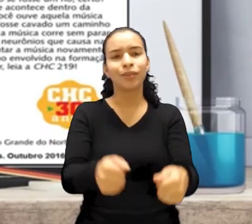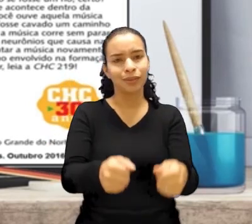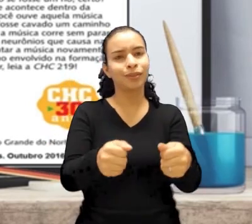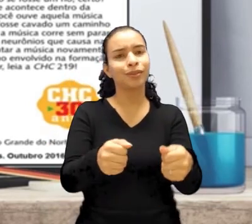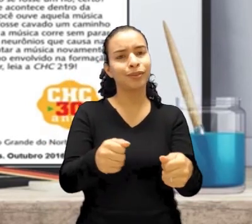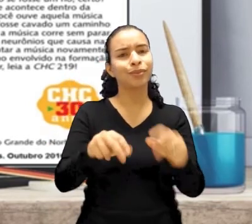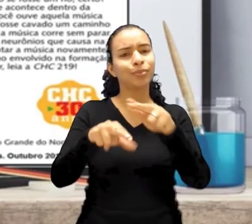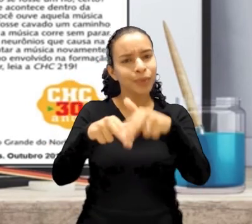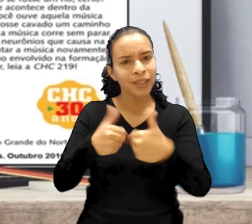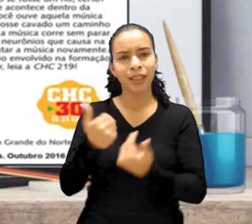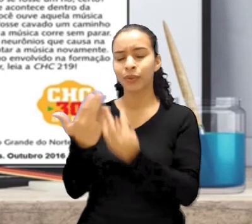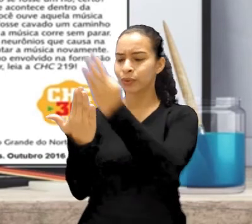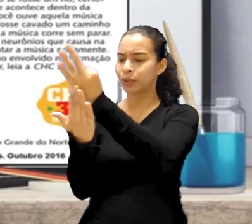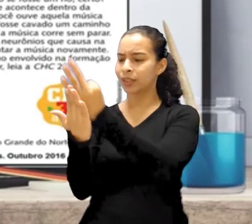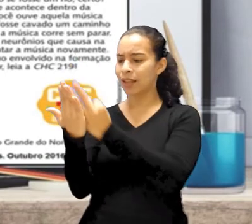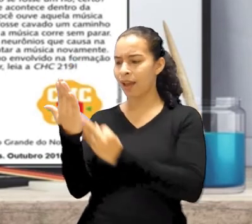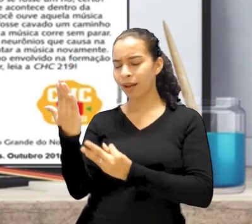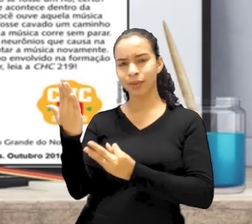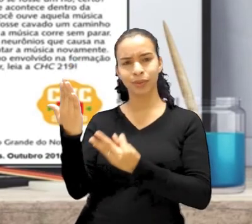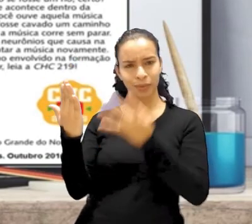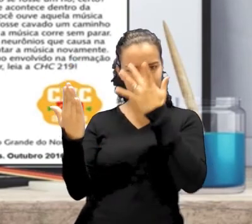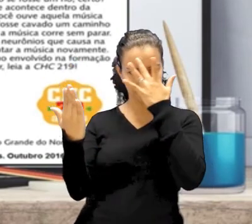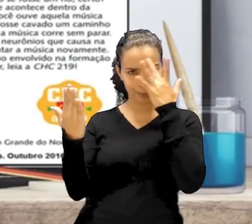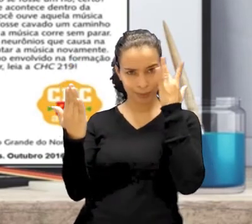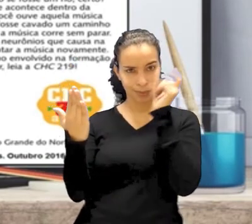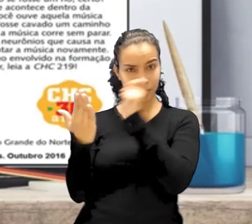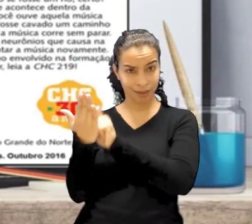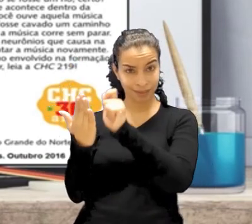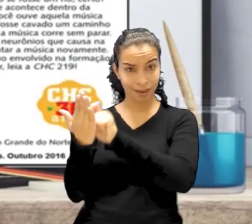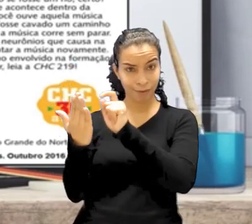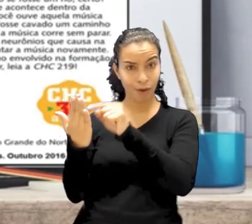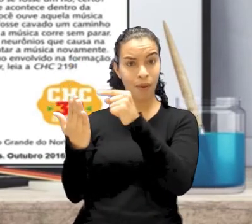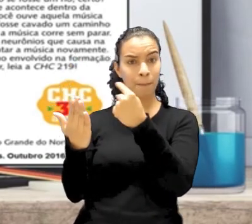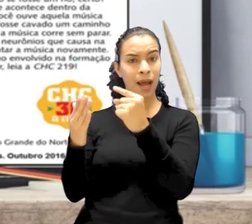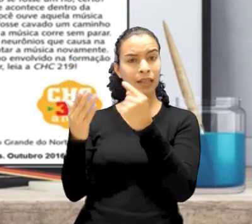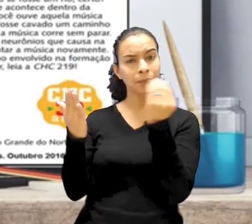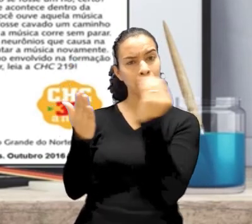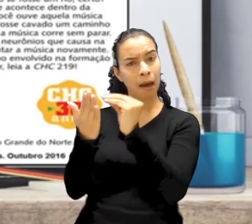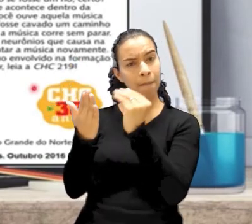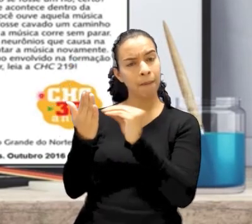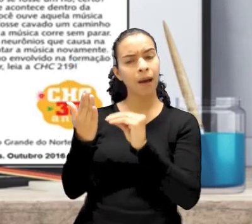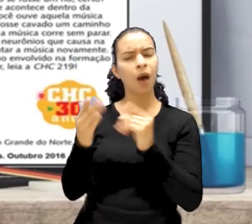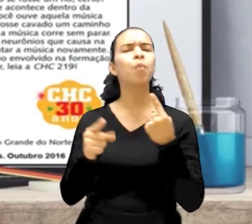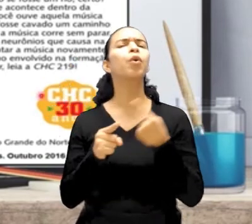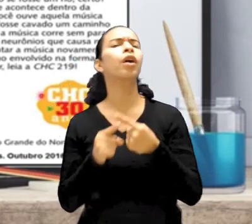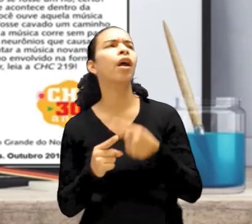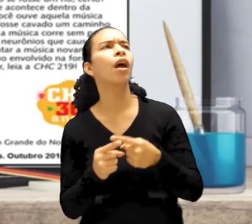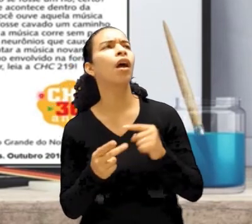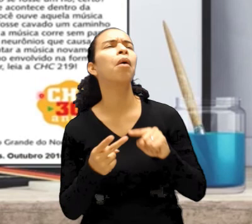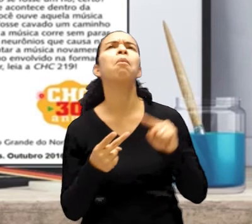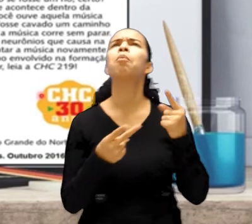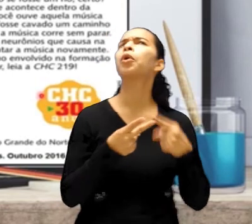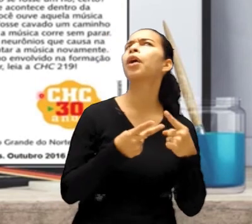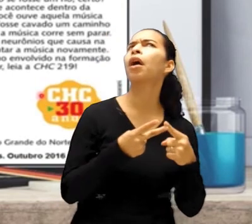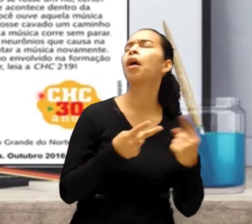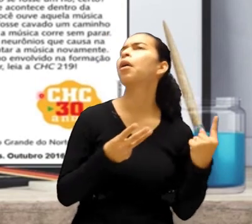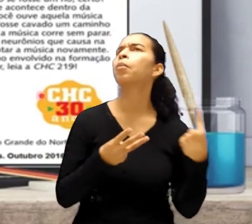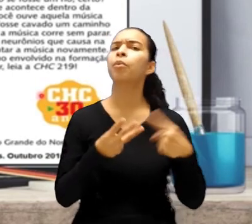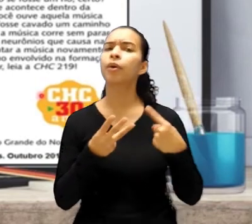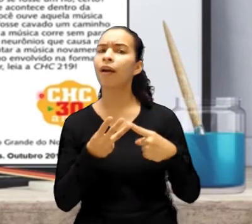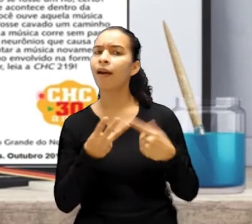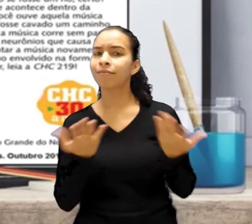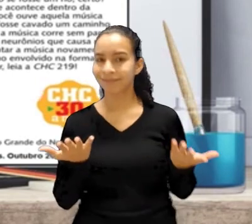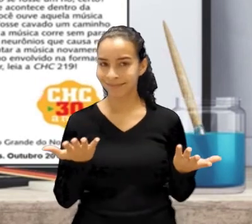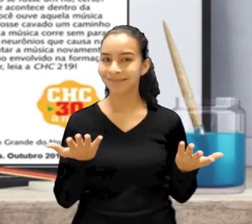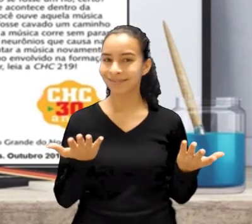para nós que faz com que a gente tenha vontade de ler o restante do texto para saber por que que isso acontece. E eu